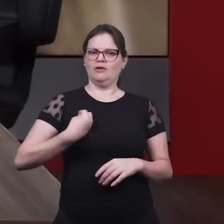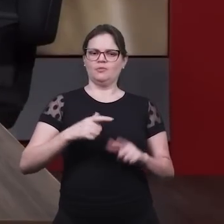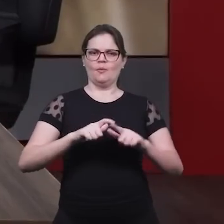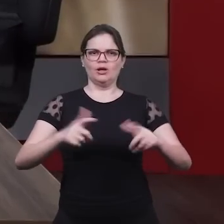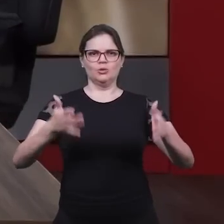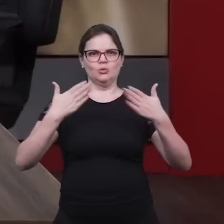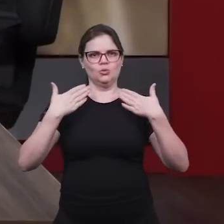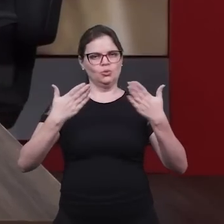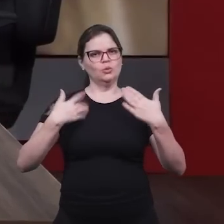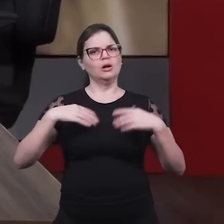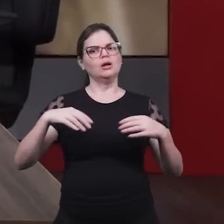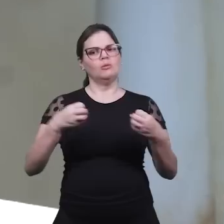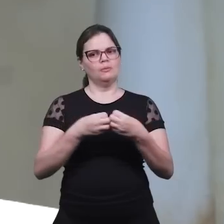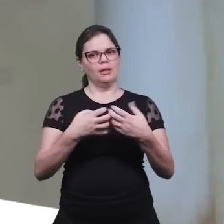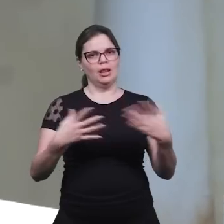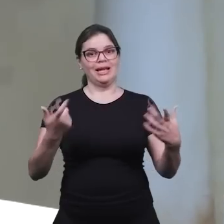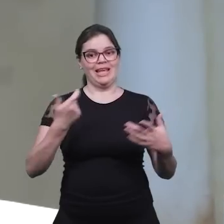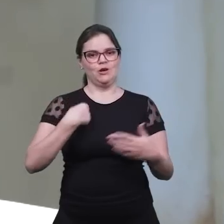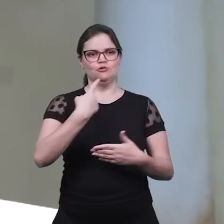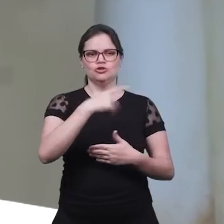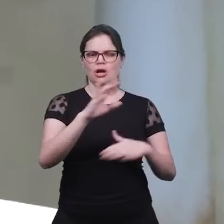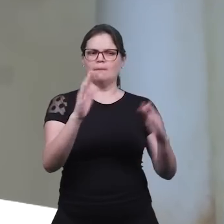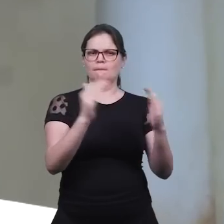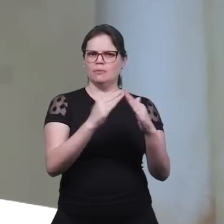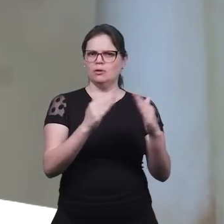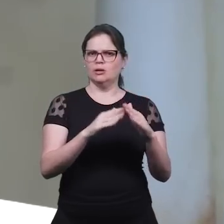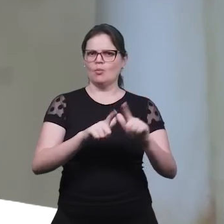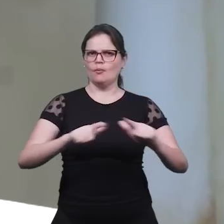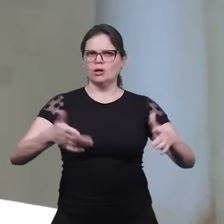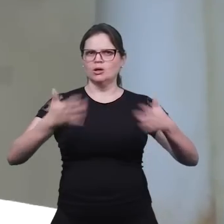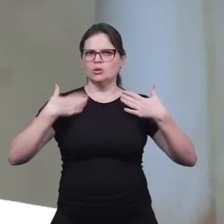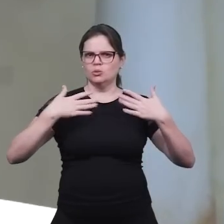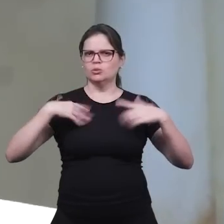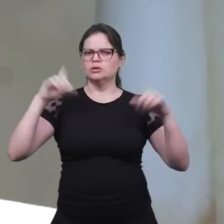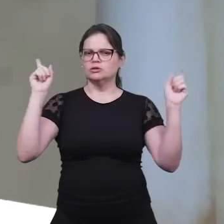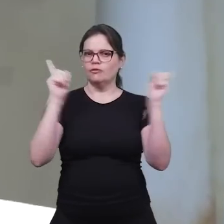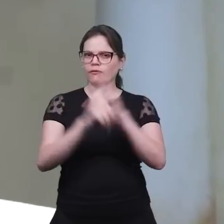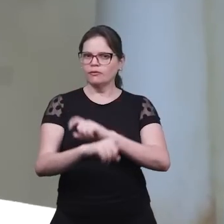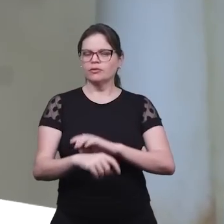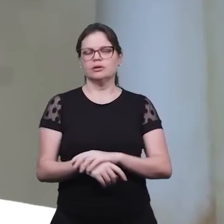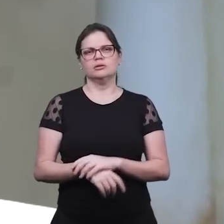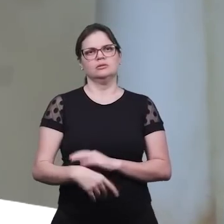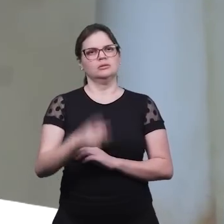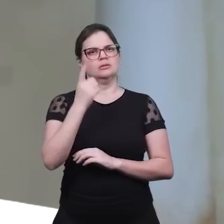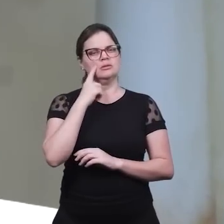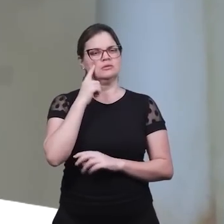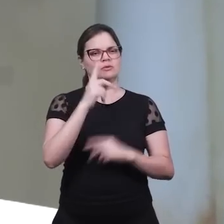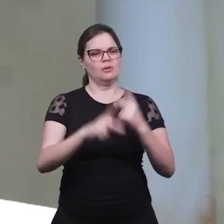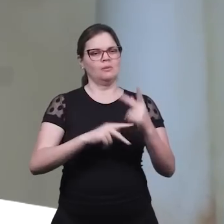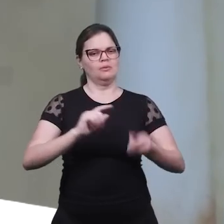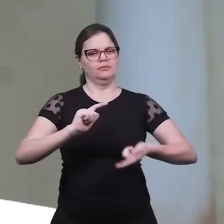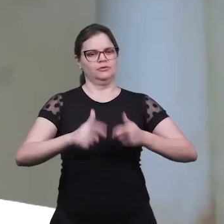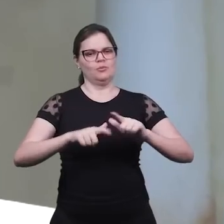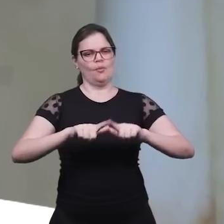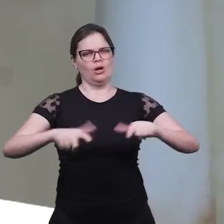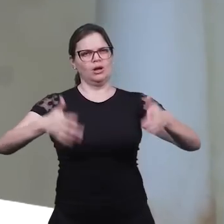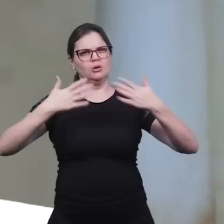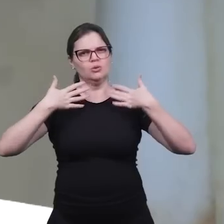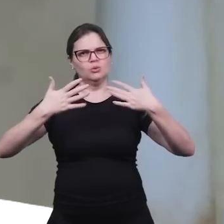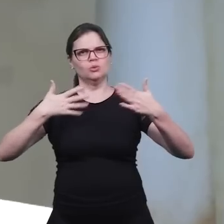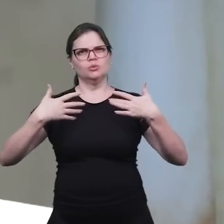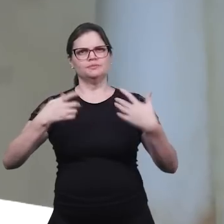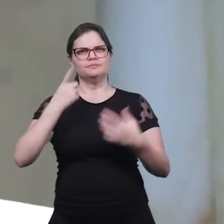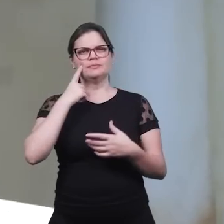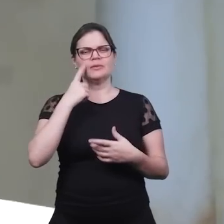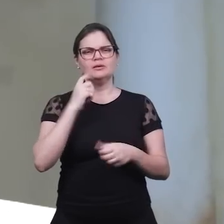anos no deserto. Mas veja só, você vê Israel no meio de um deserto desse, rapaz, é uma esperança